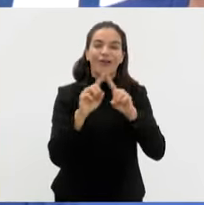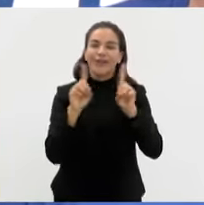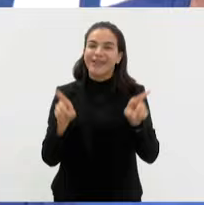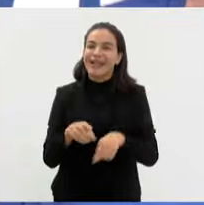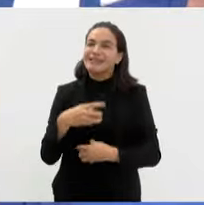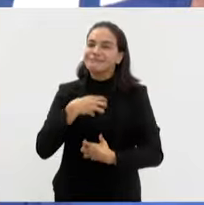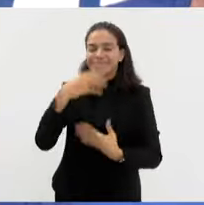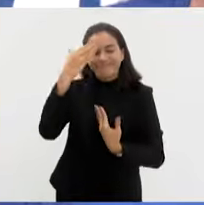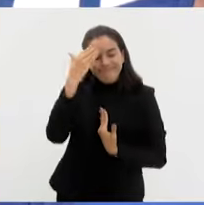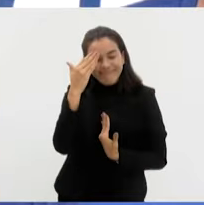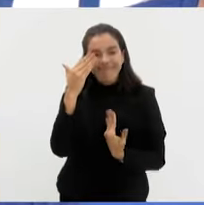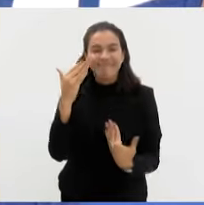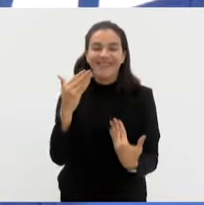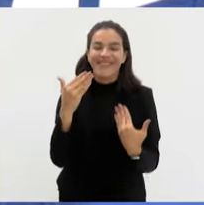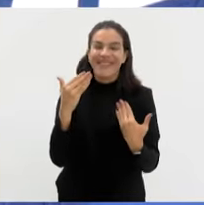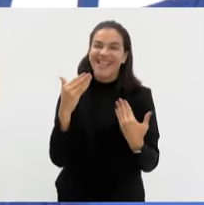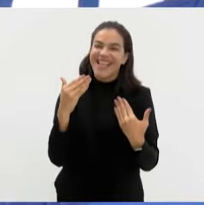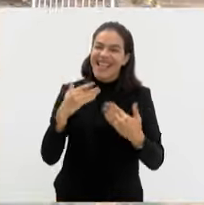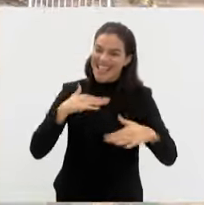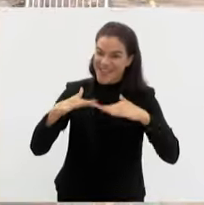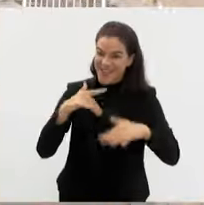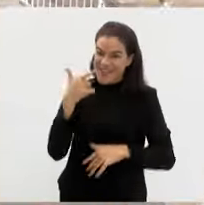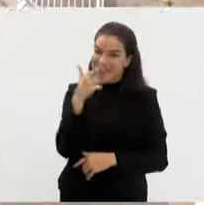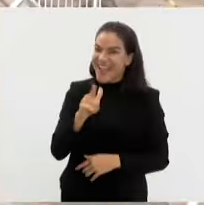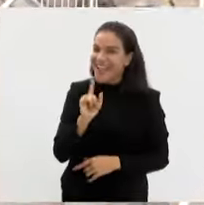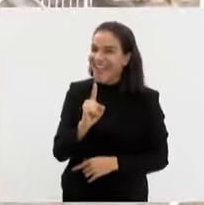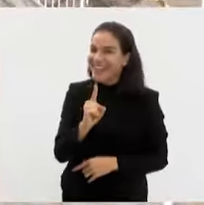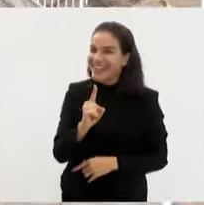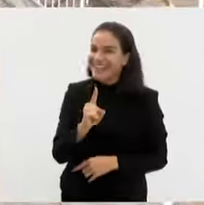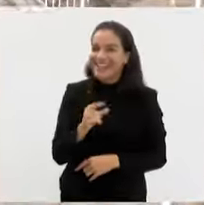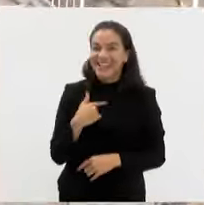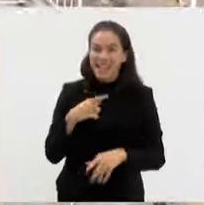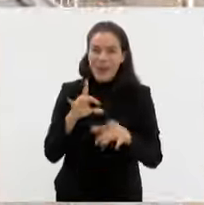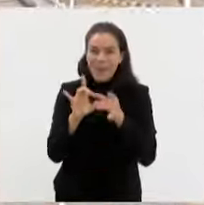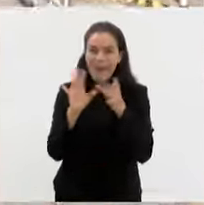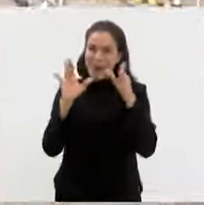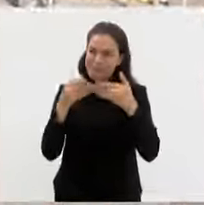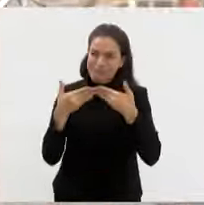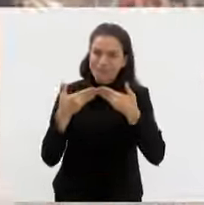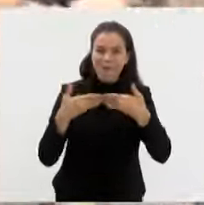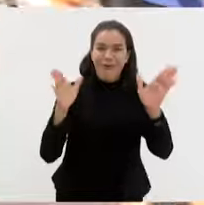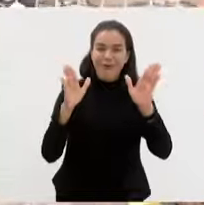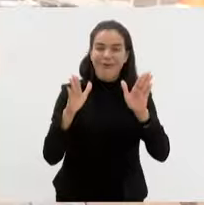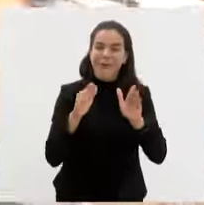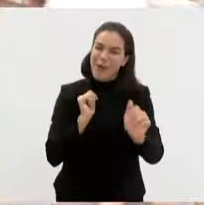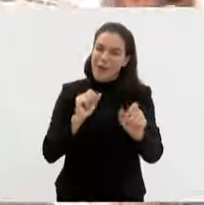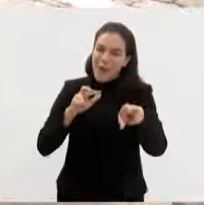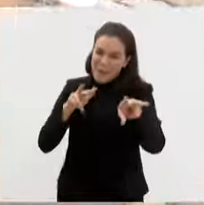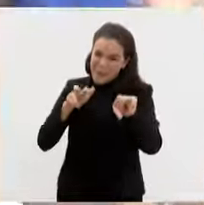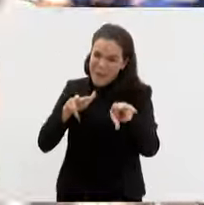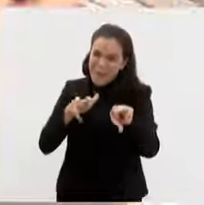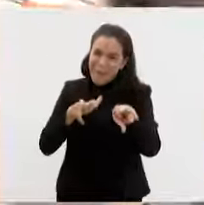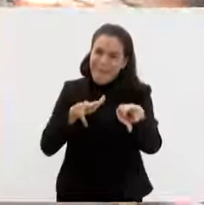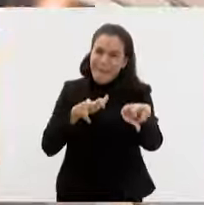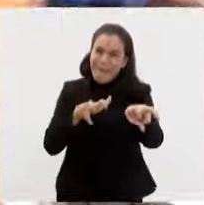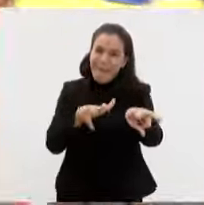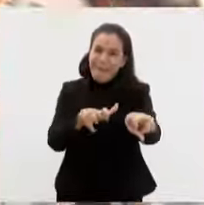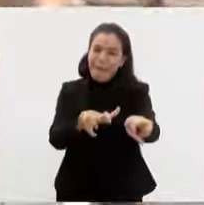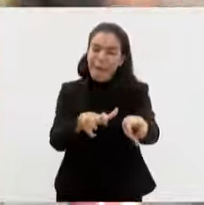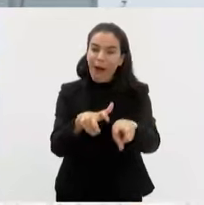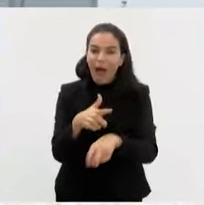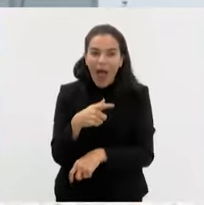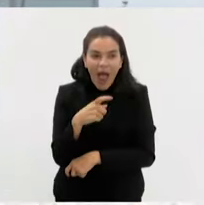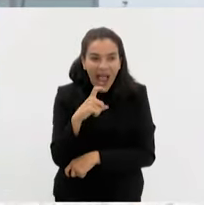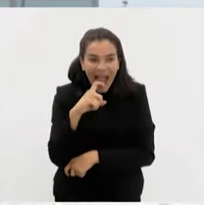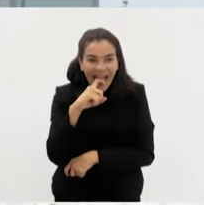muito grato por isso, vibrando, e vou ganhar, hein? Largada autorizada e os participantes começaram o percurso de dar